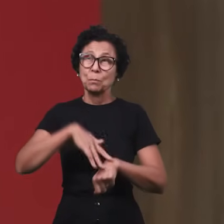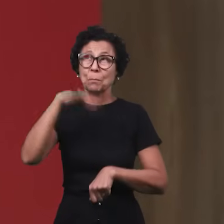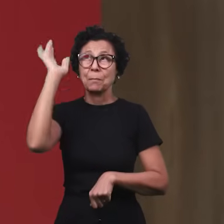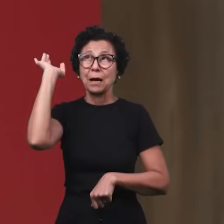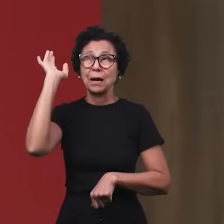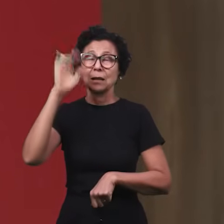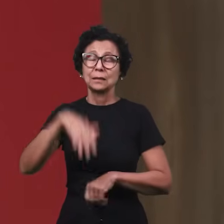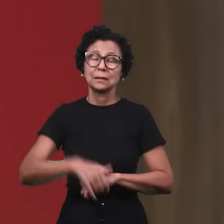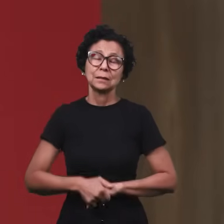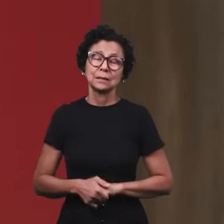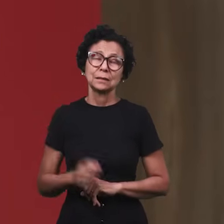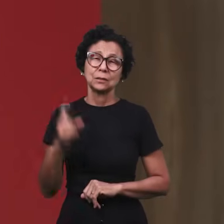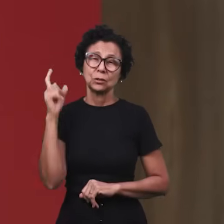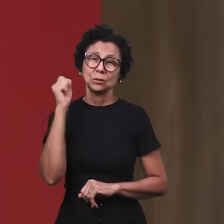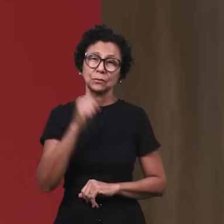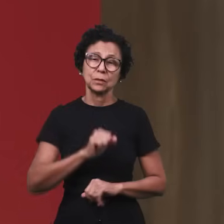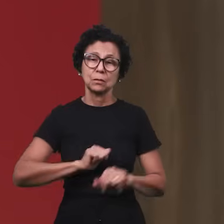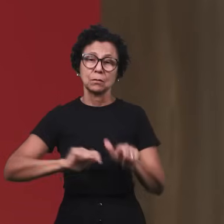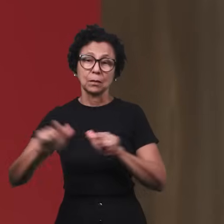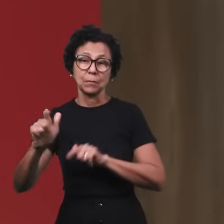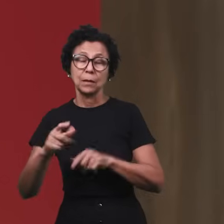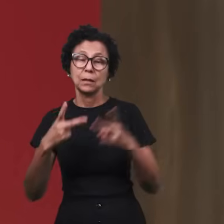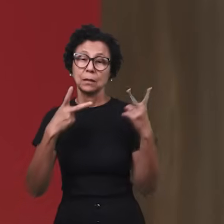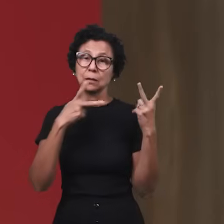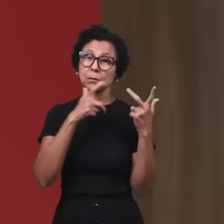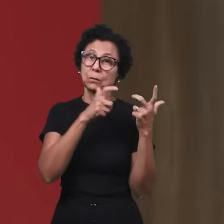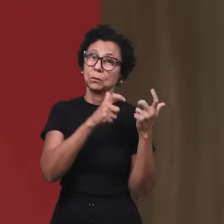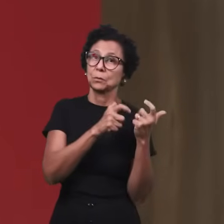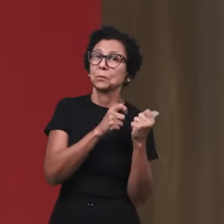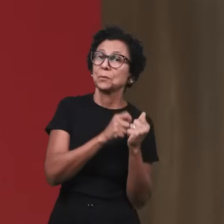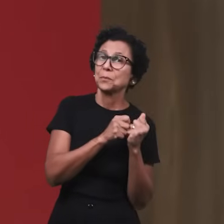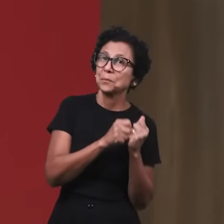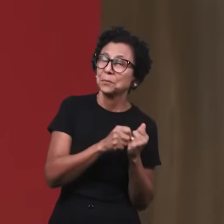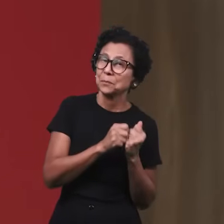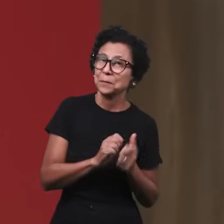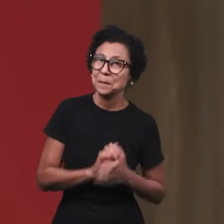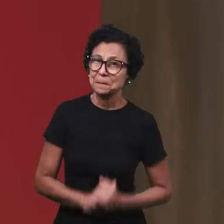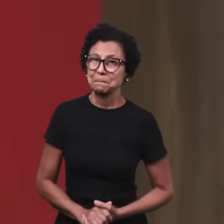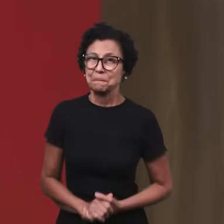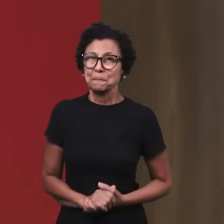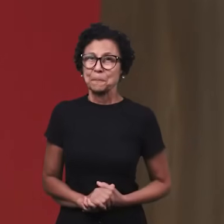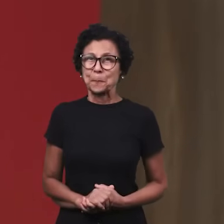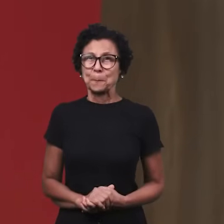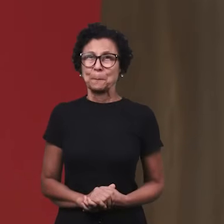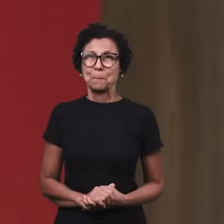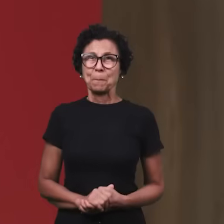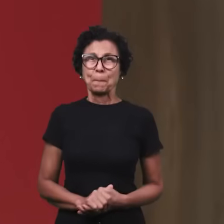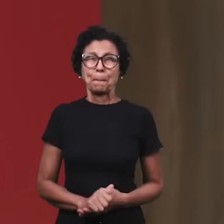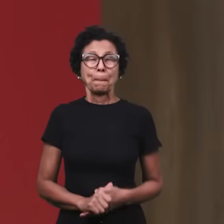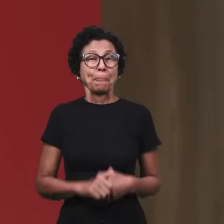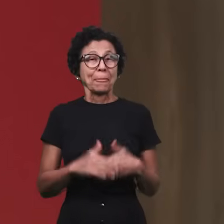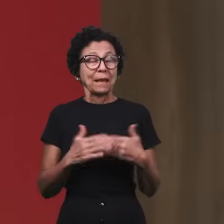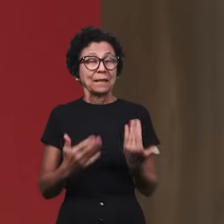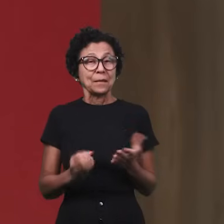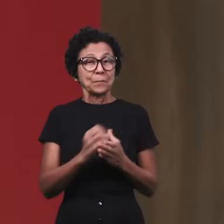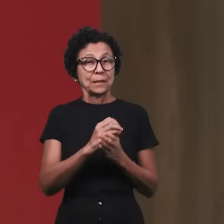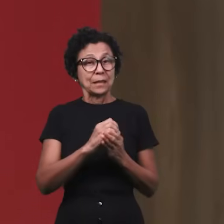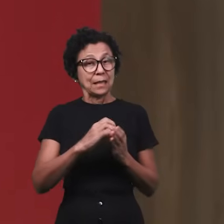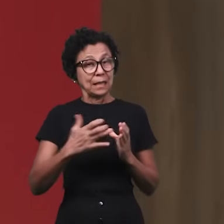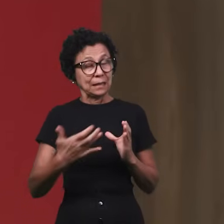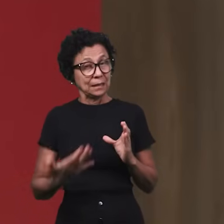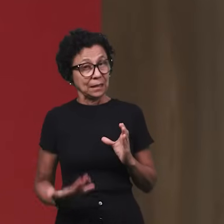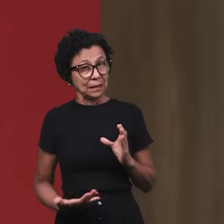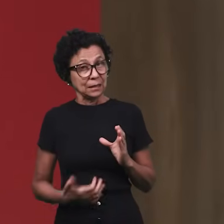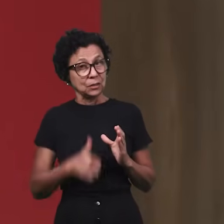dificuldade para trabalhar, para dormir. Mas essa mulher, né, ela não teme a neve, né, Andréia? É